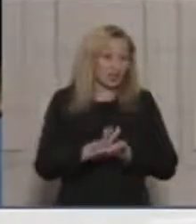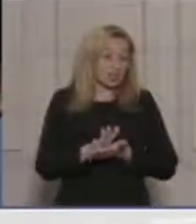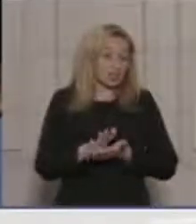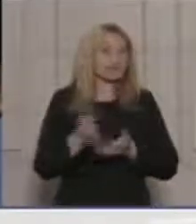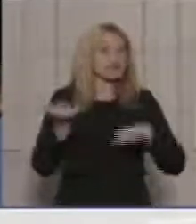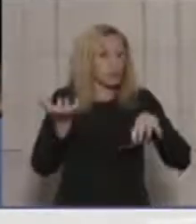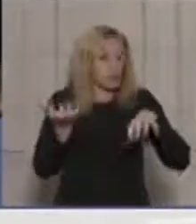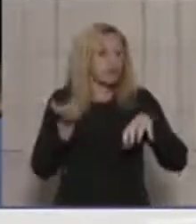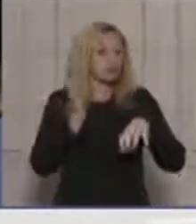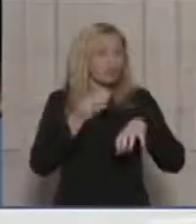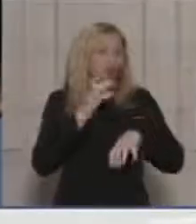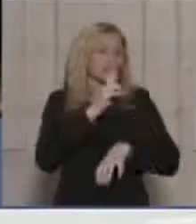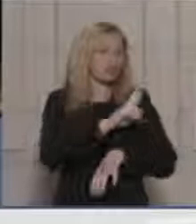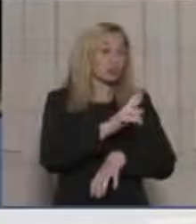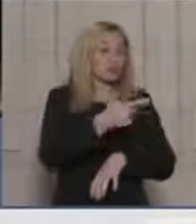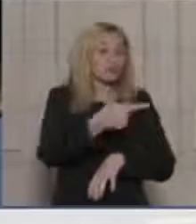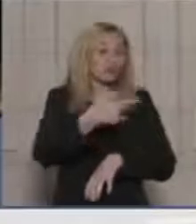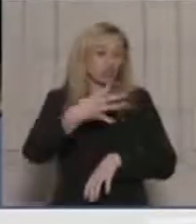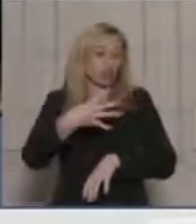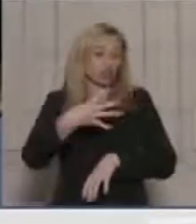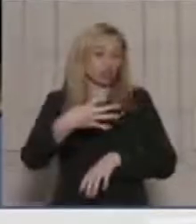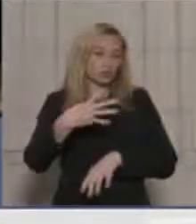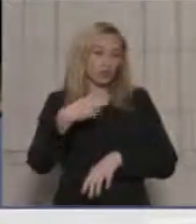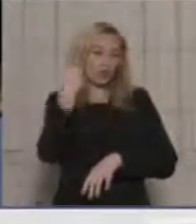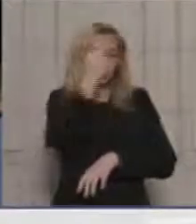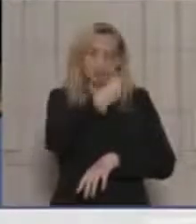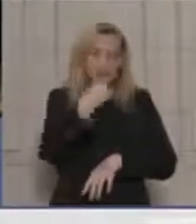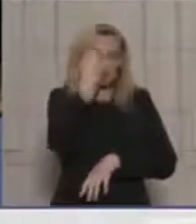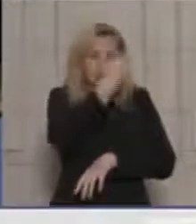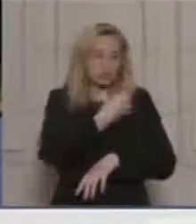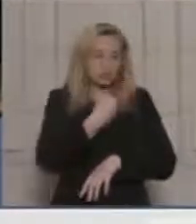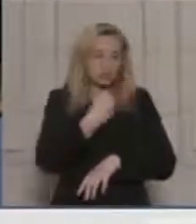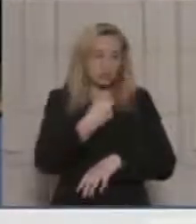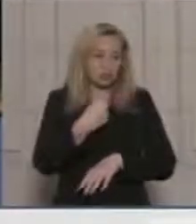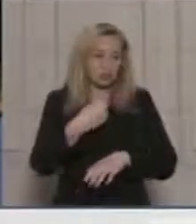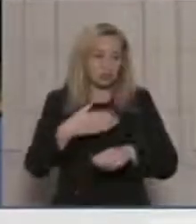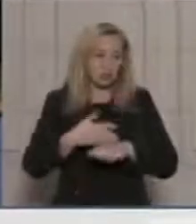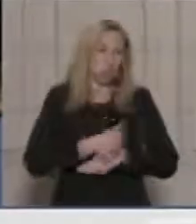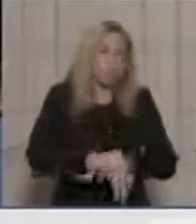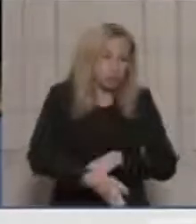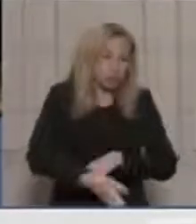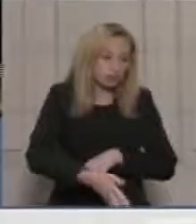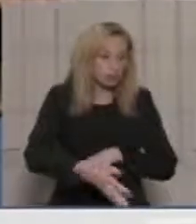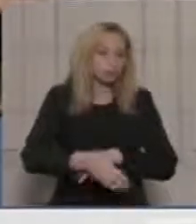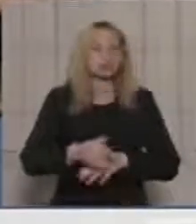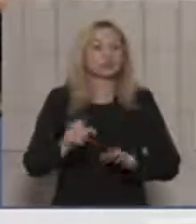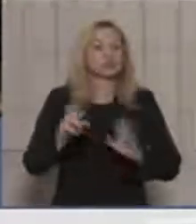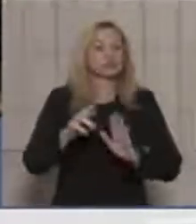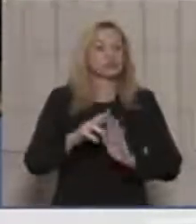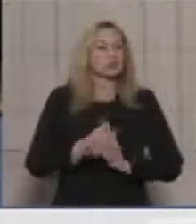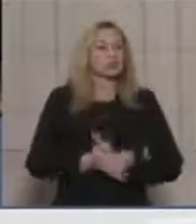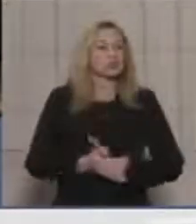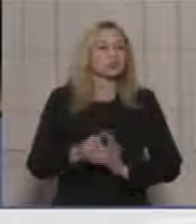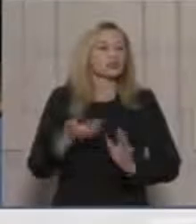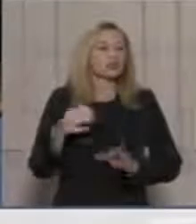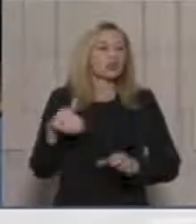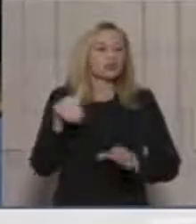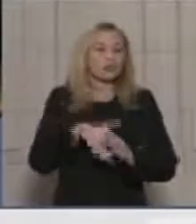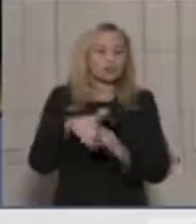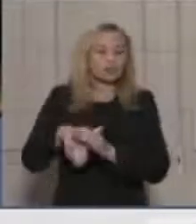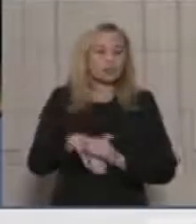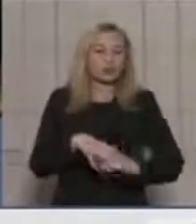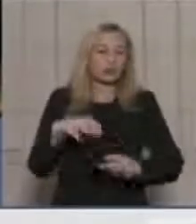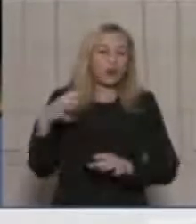resposta. Em 24 horas, atropelando o regimento interno, votou 2 turnos de